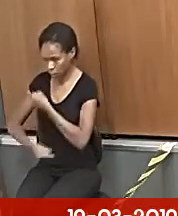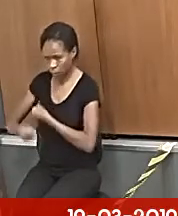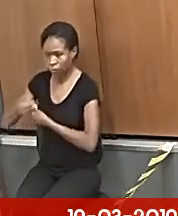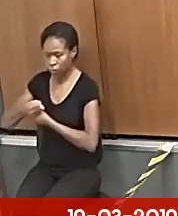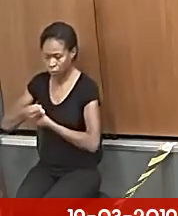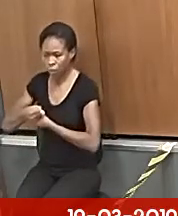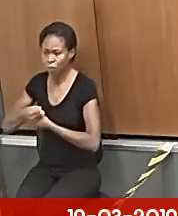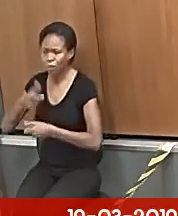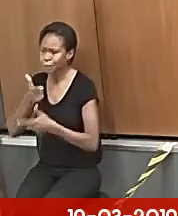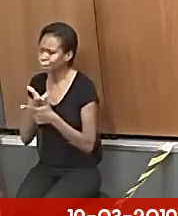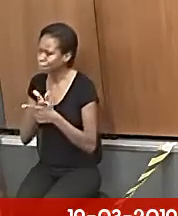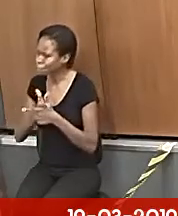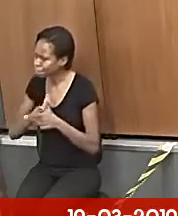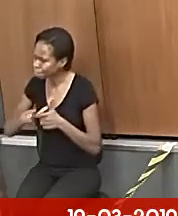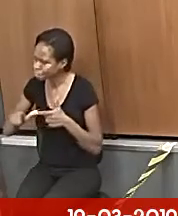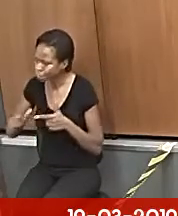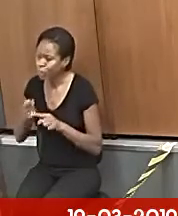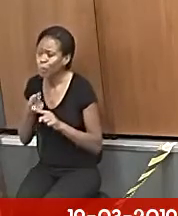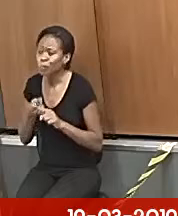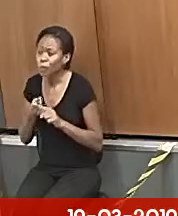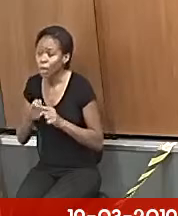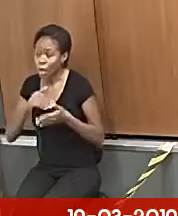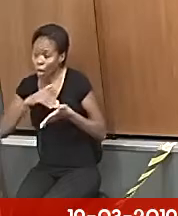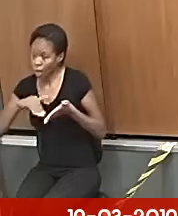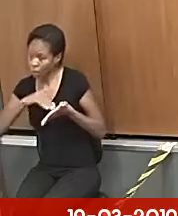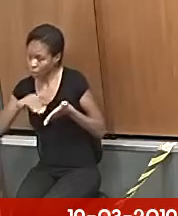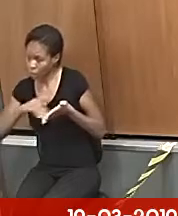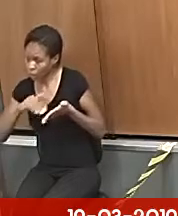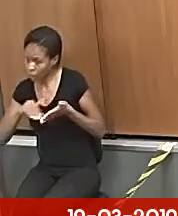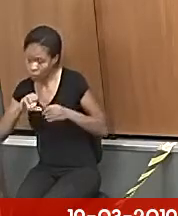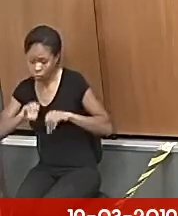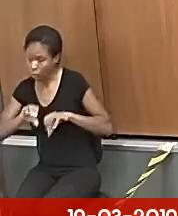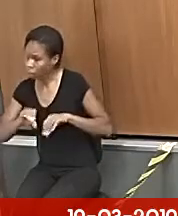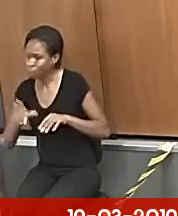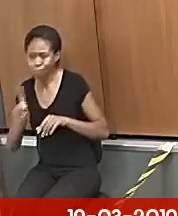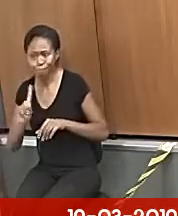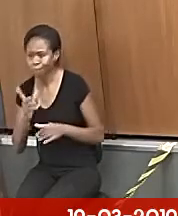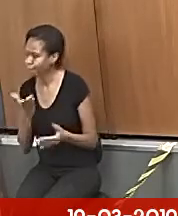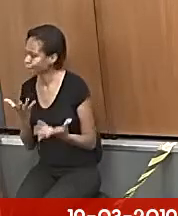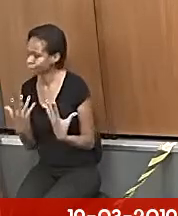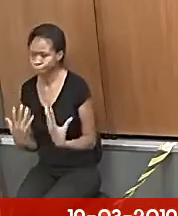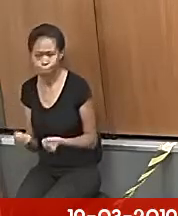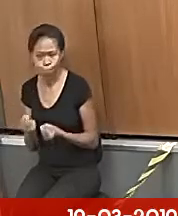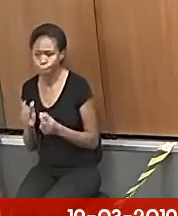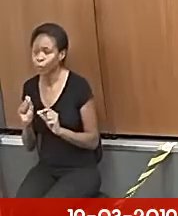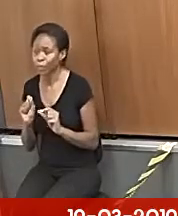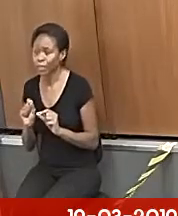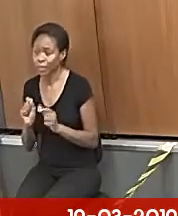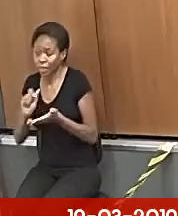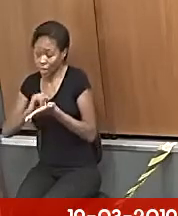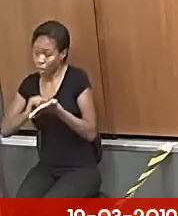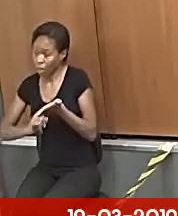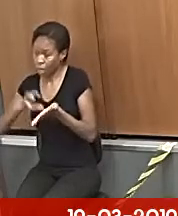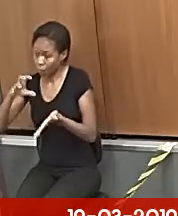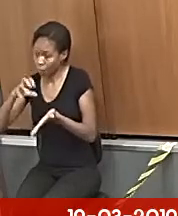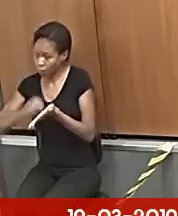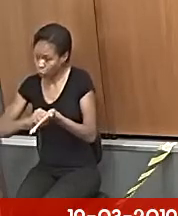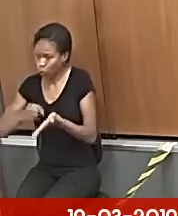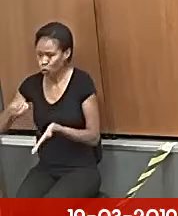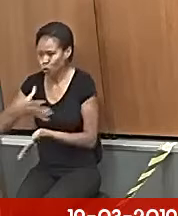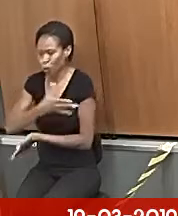a gente teve um problema porque a secretaria não autorizou que fosse feito é matrícula de novos alunos